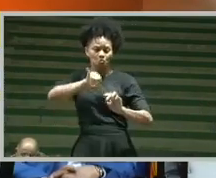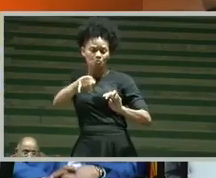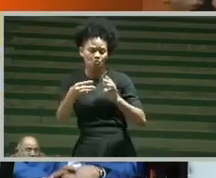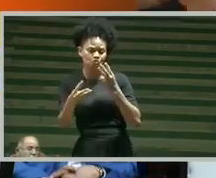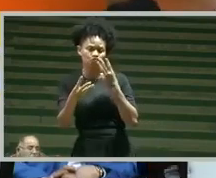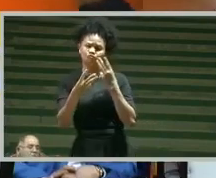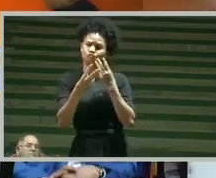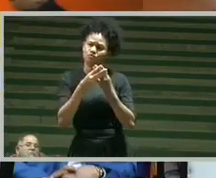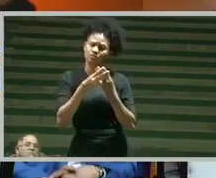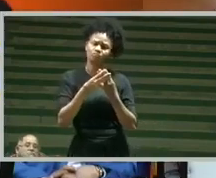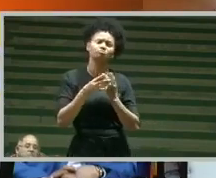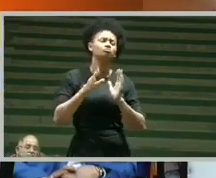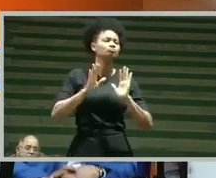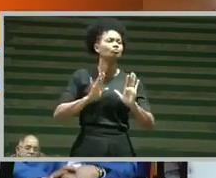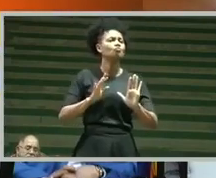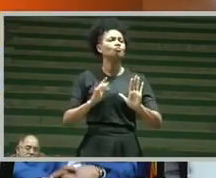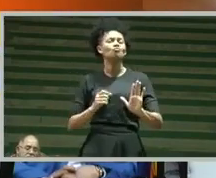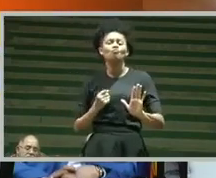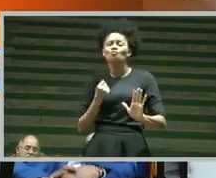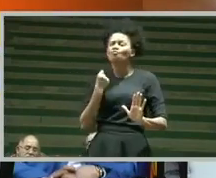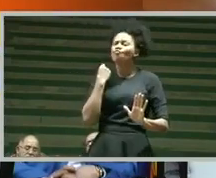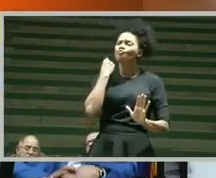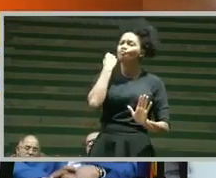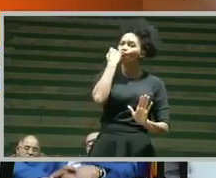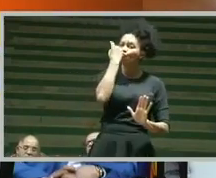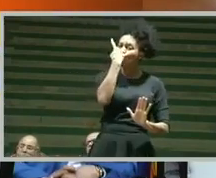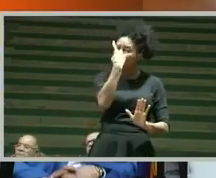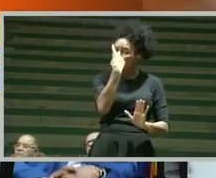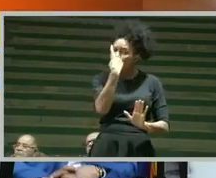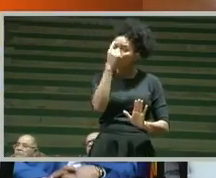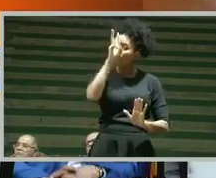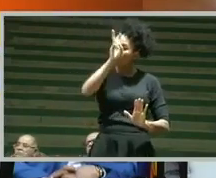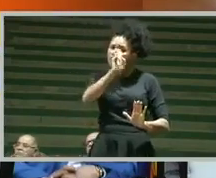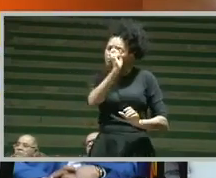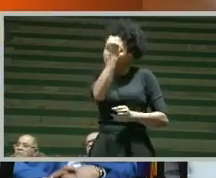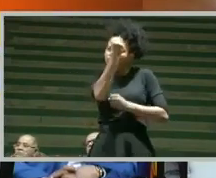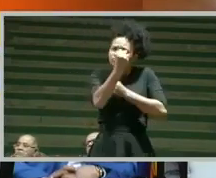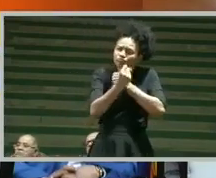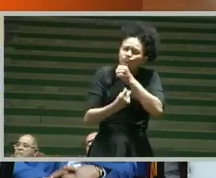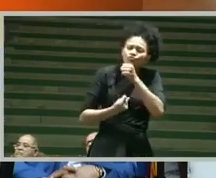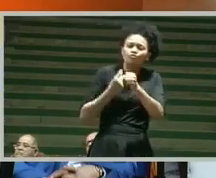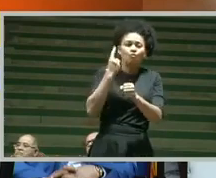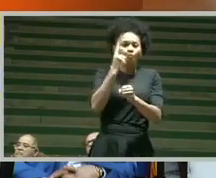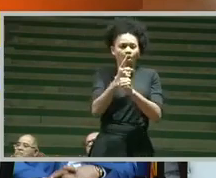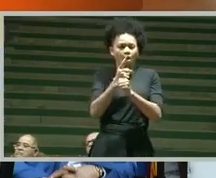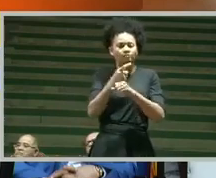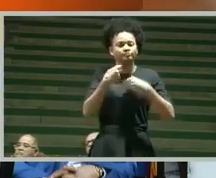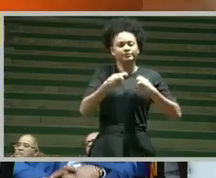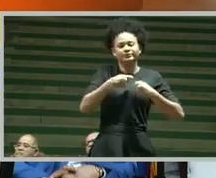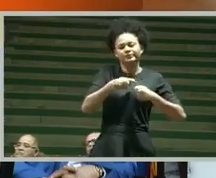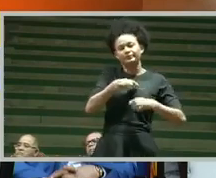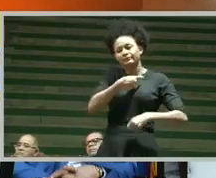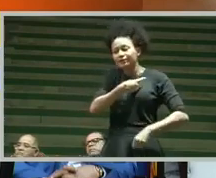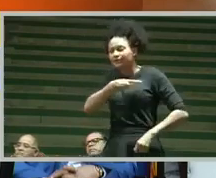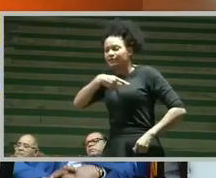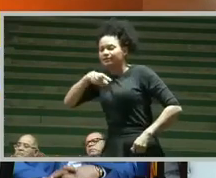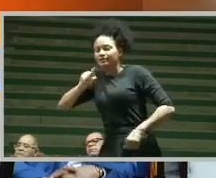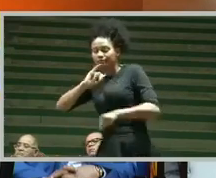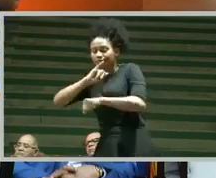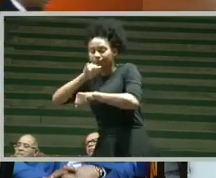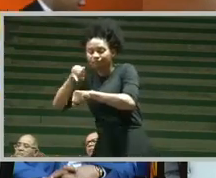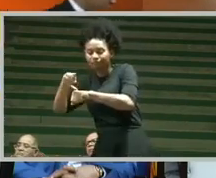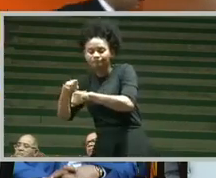quando pelo menos uma vez por ano, deveriam ir a Jerusalém